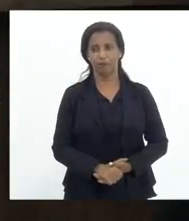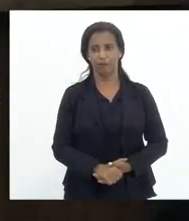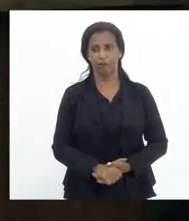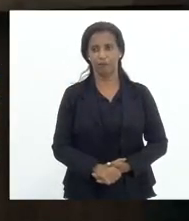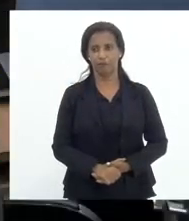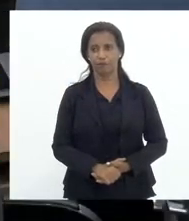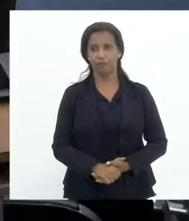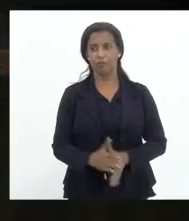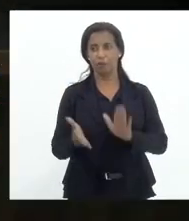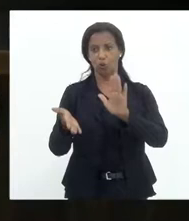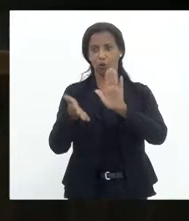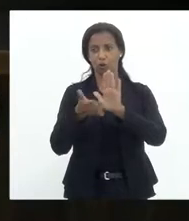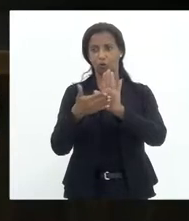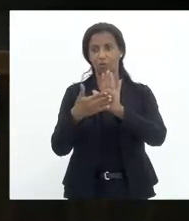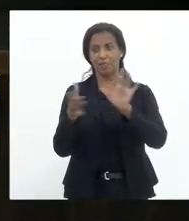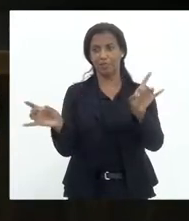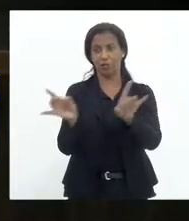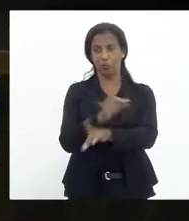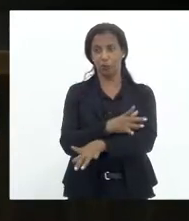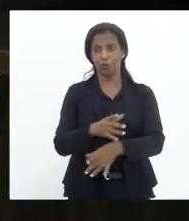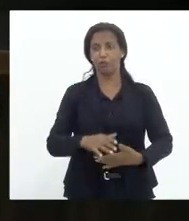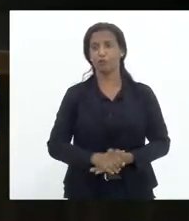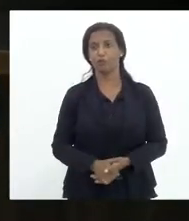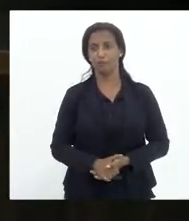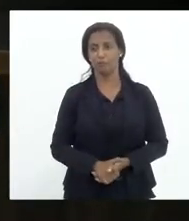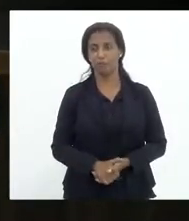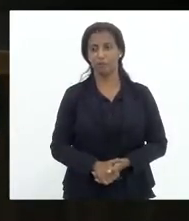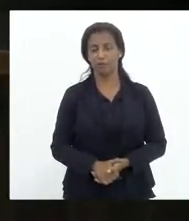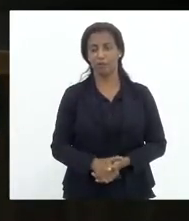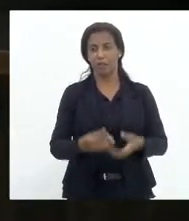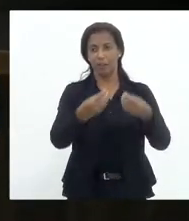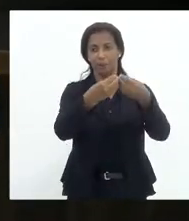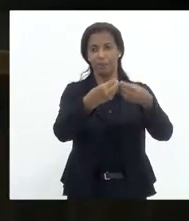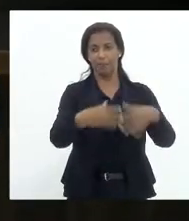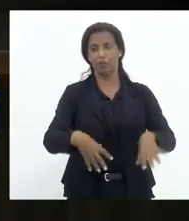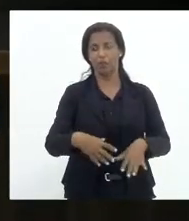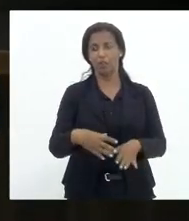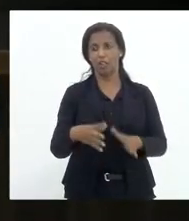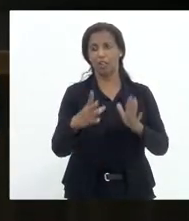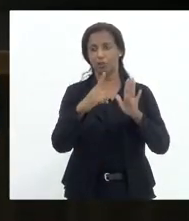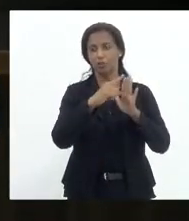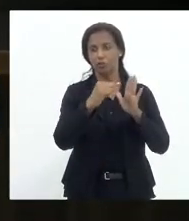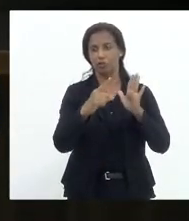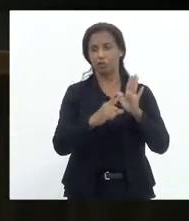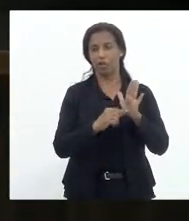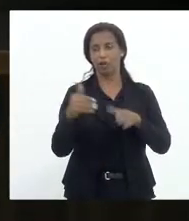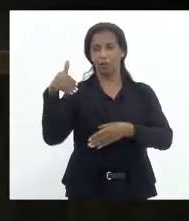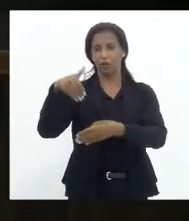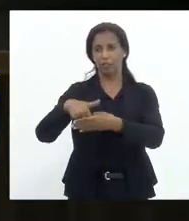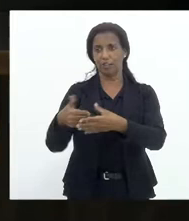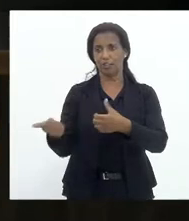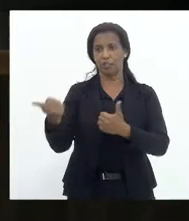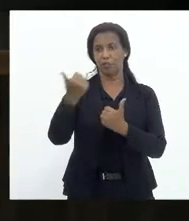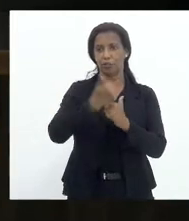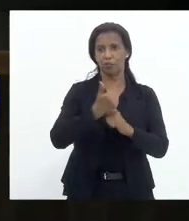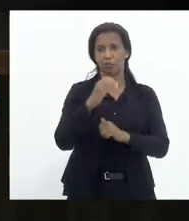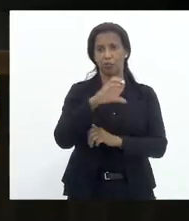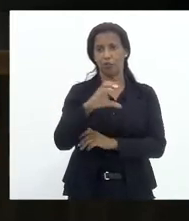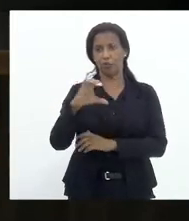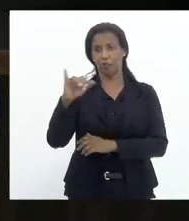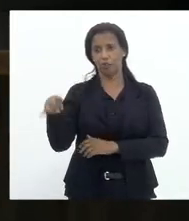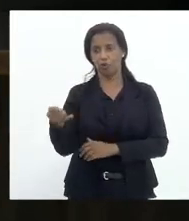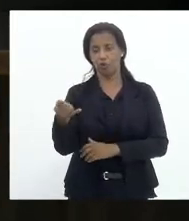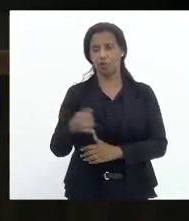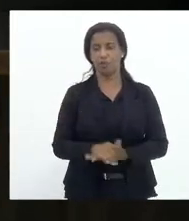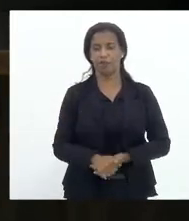e os pareceres emitidos é prejudicado os dois destaques em votação do substitutivo da comissão de